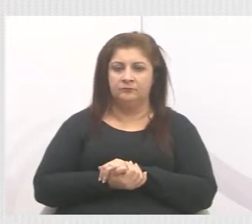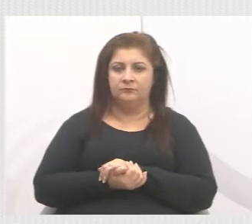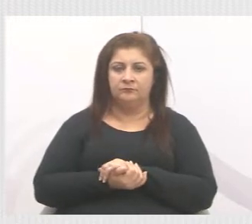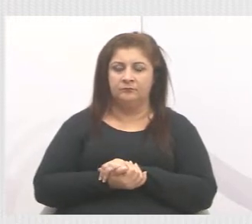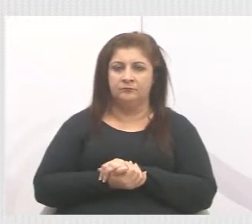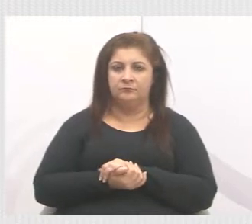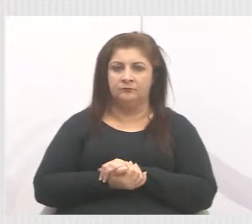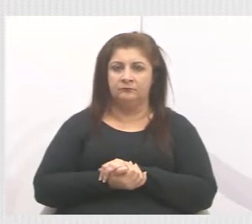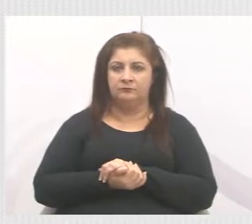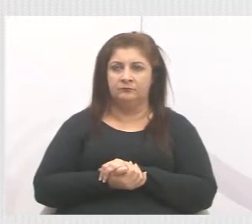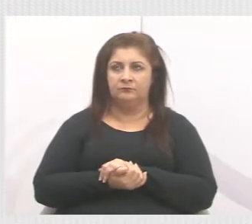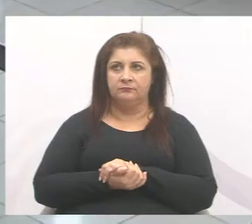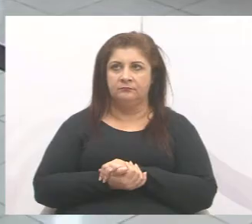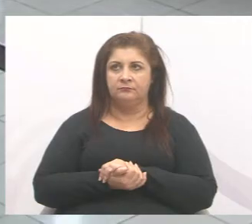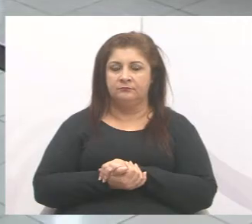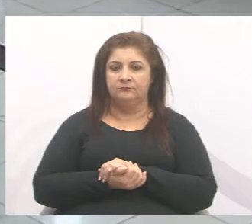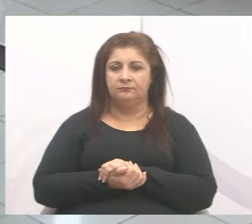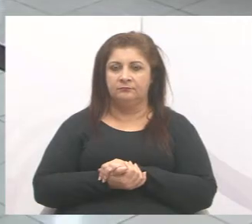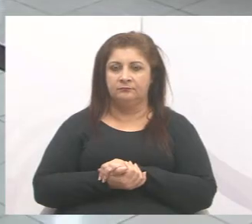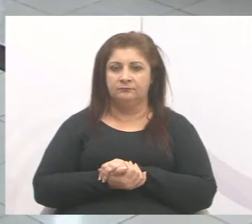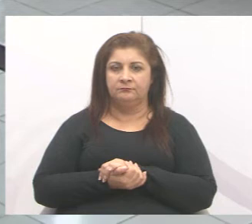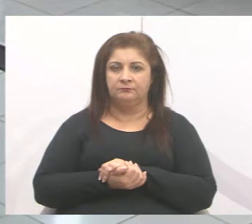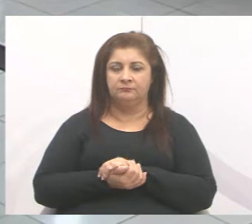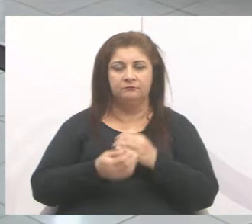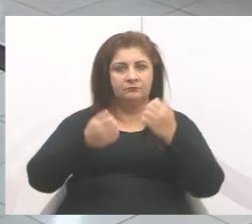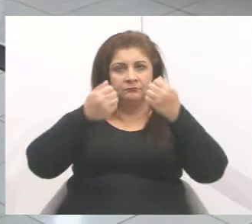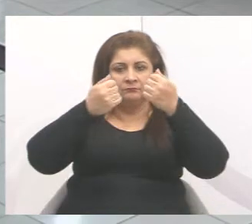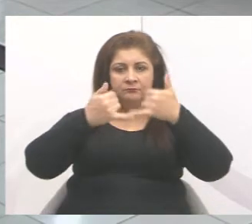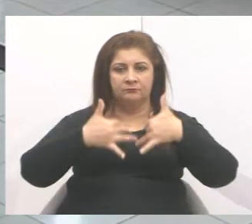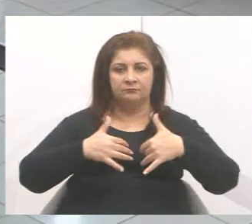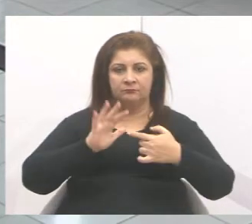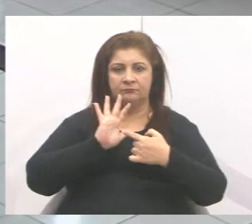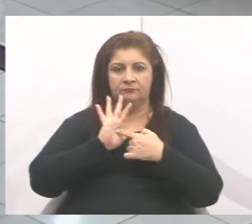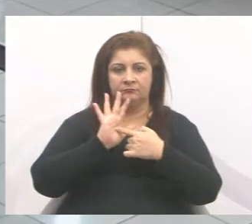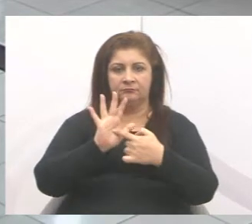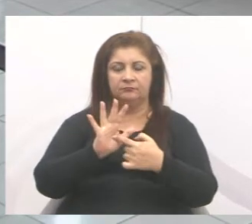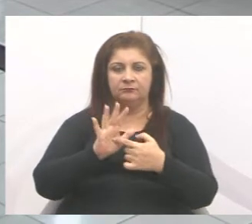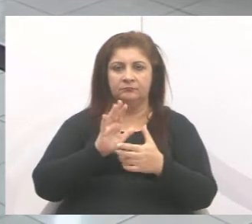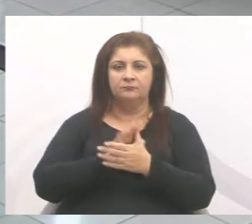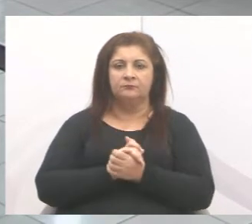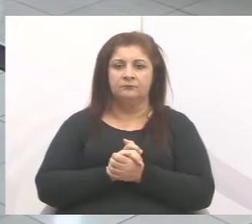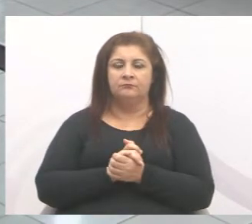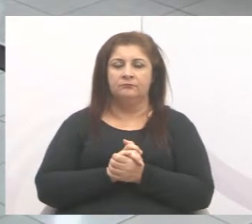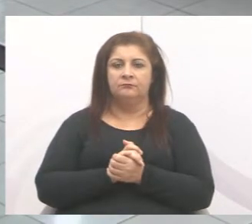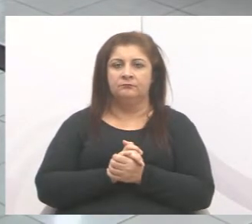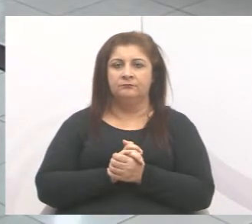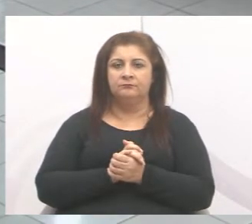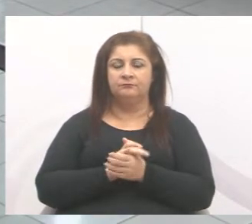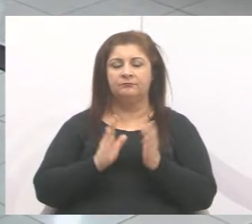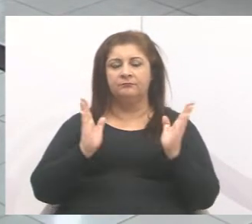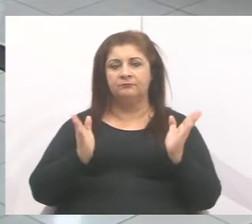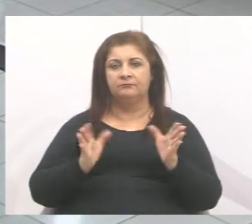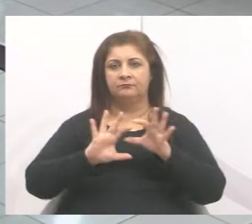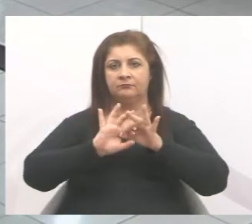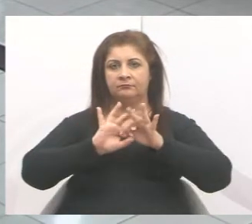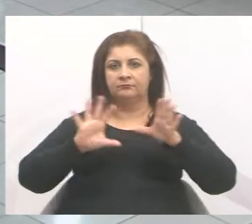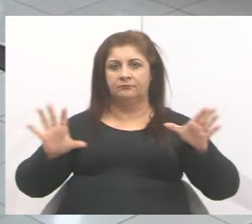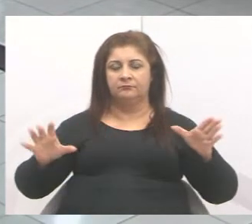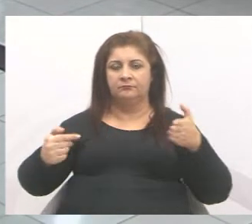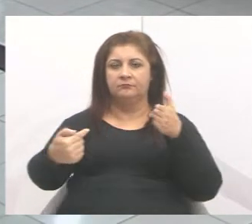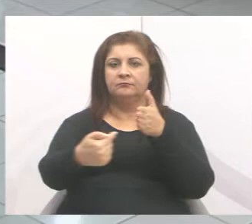passar, por favor. Bom, essa é a explanação geral da Lei Orçamentária Anual e fico aberto